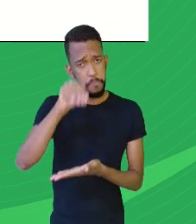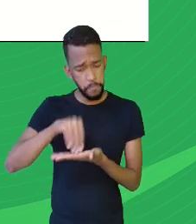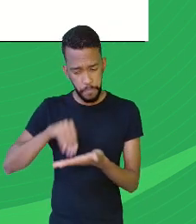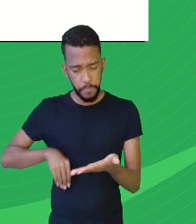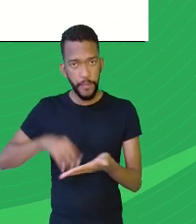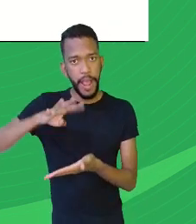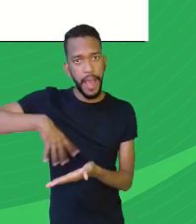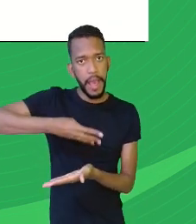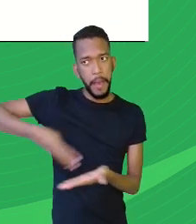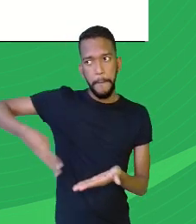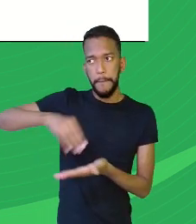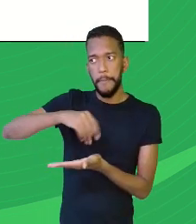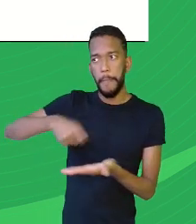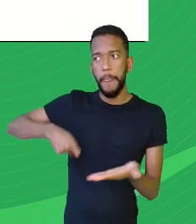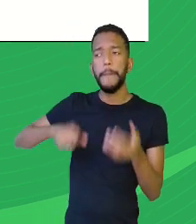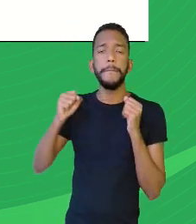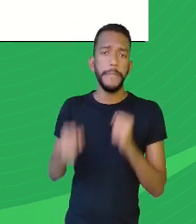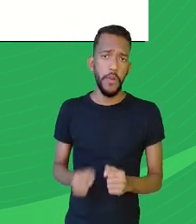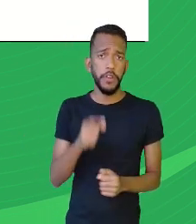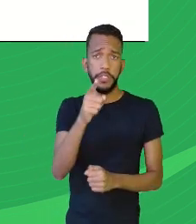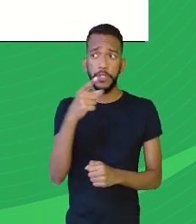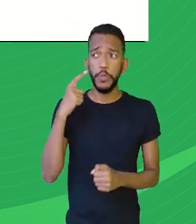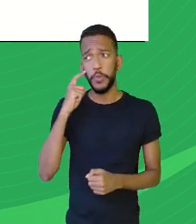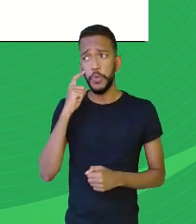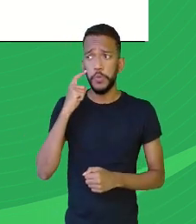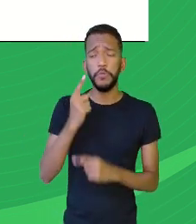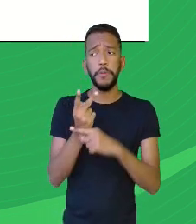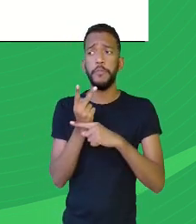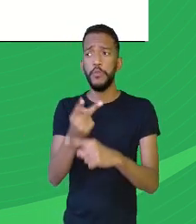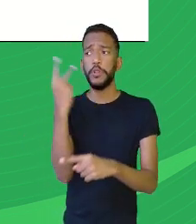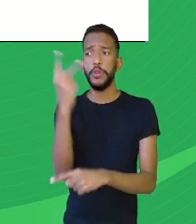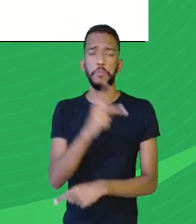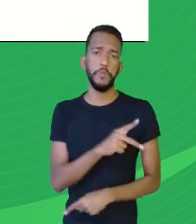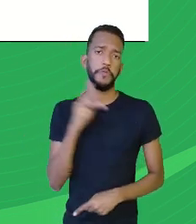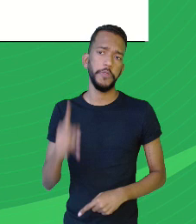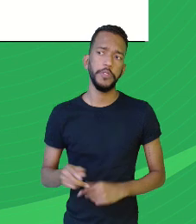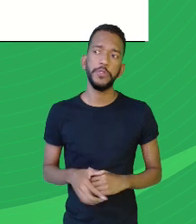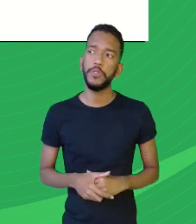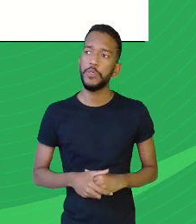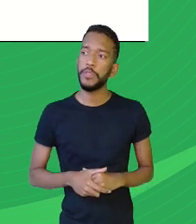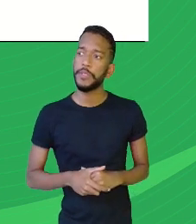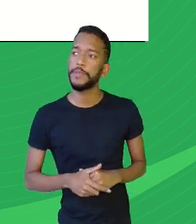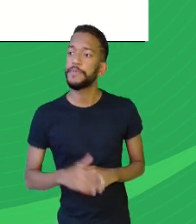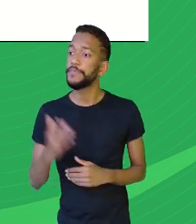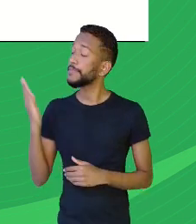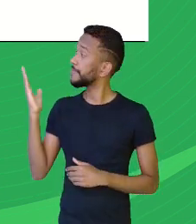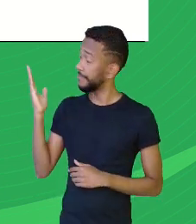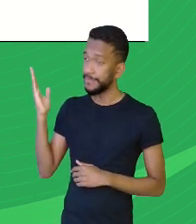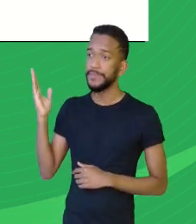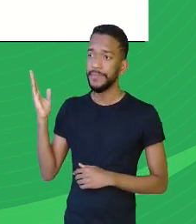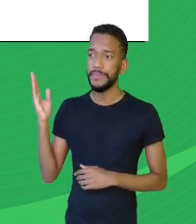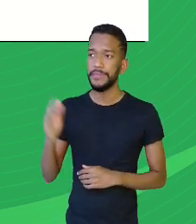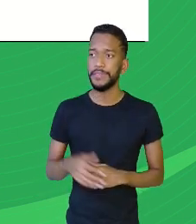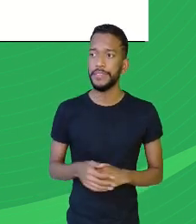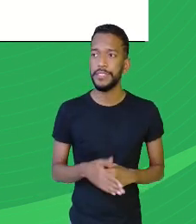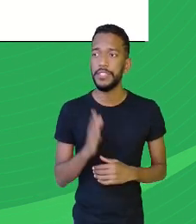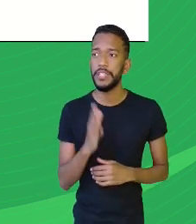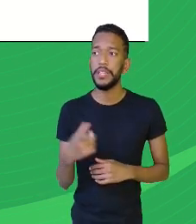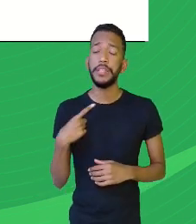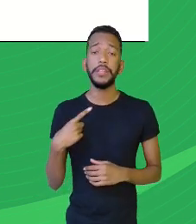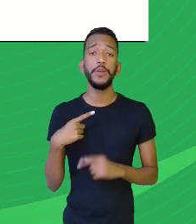seu caderno. Ficou alguma dúvida? Procura teu professor. Esse quadro de valor, ele